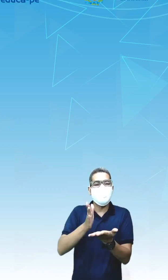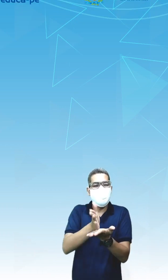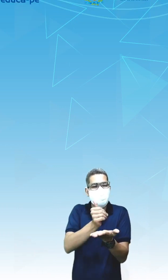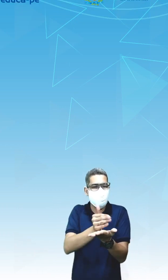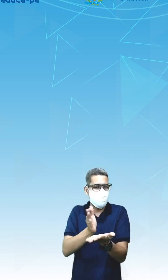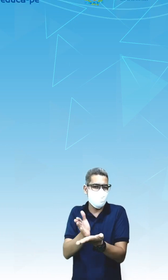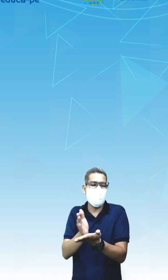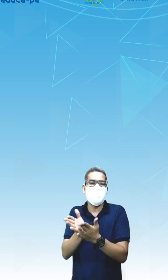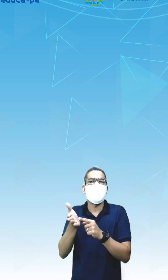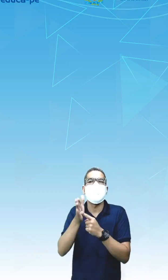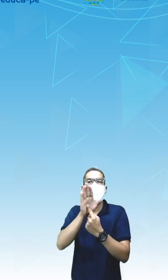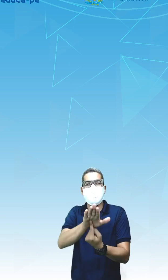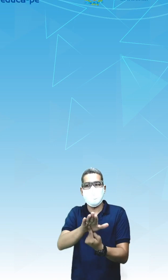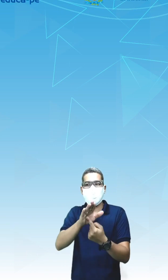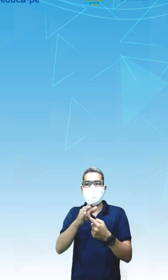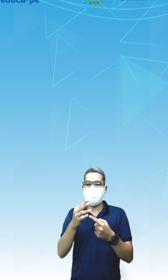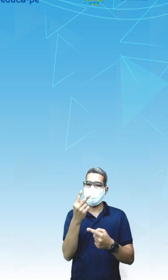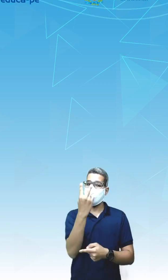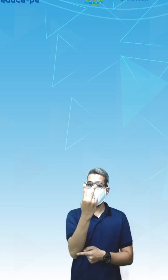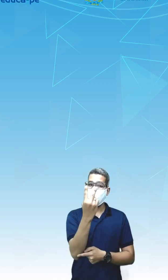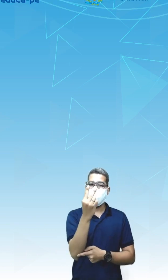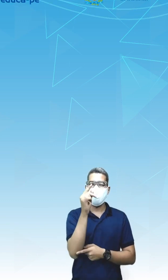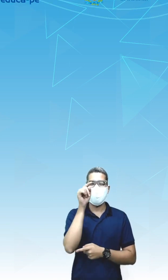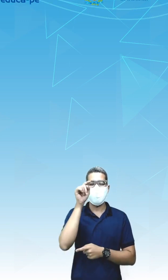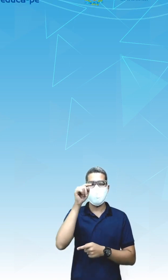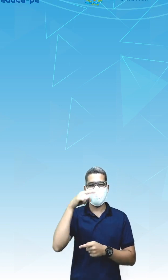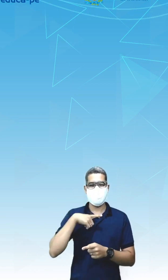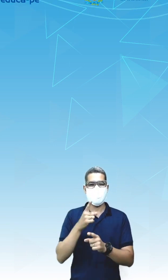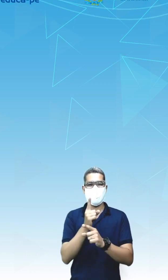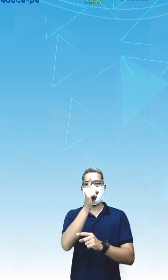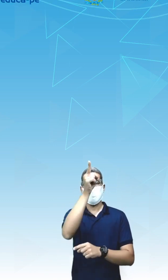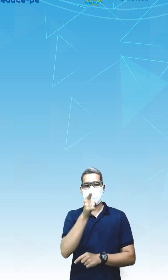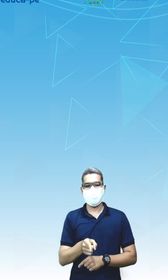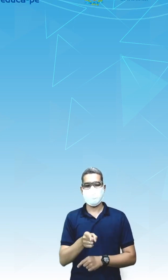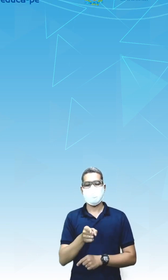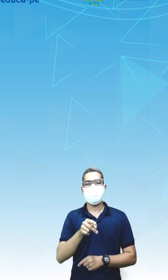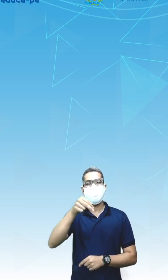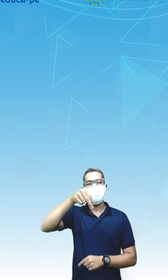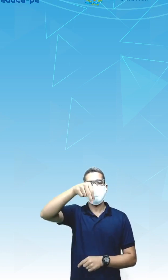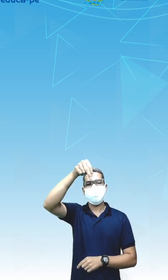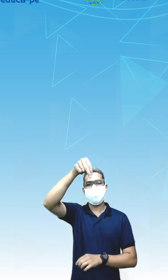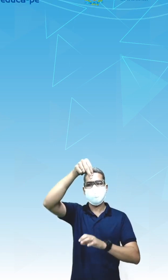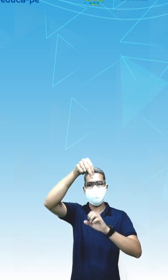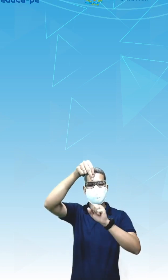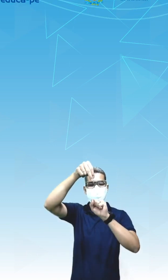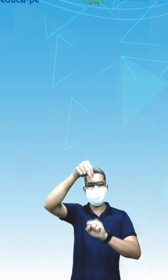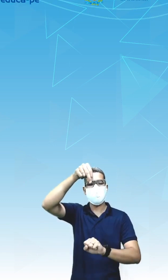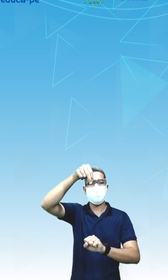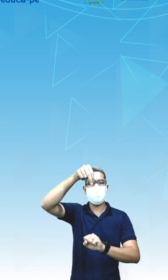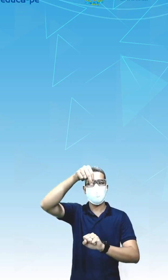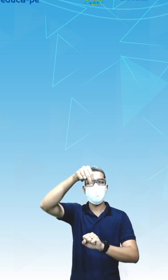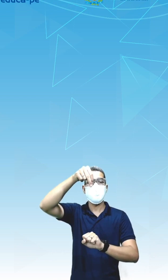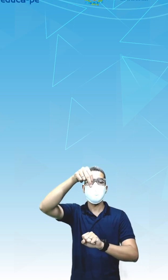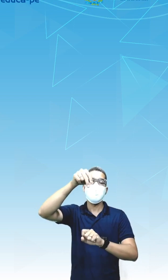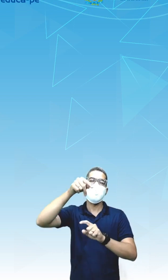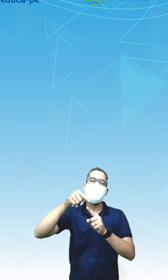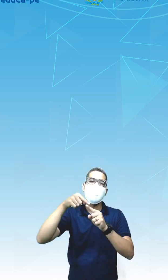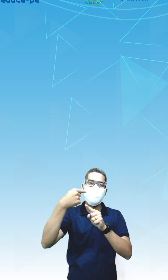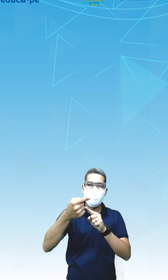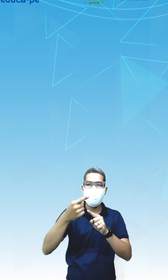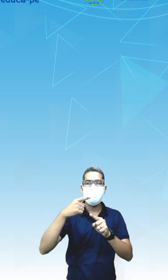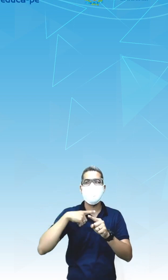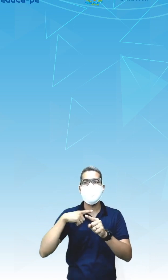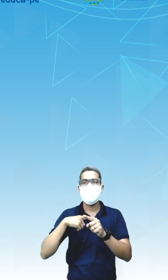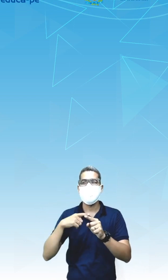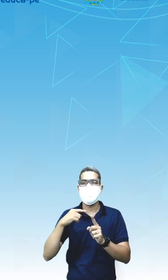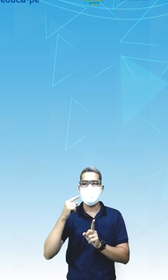são representados 2 pontos cardeais. Na agulha vai representar bem o norte e o sul. Depois vem os 2